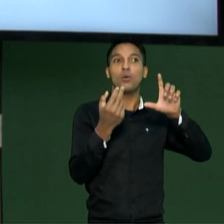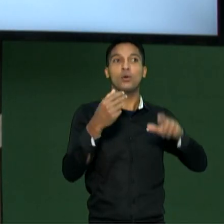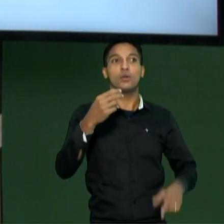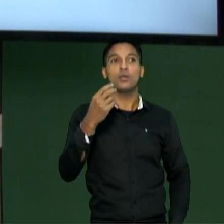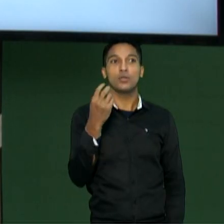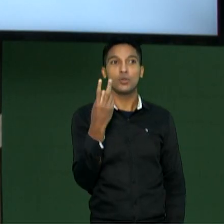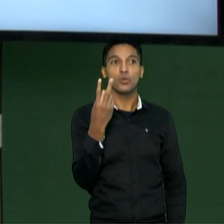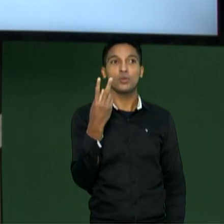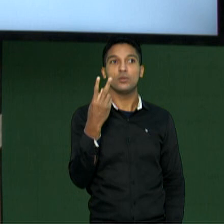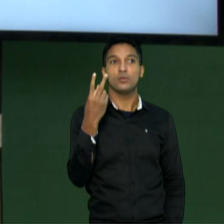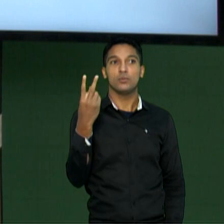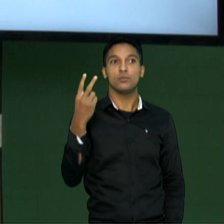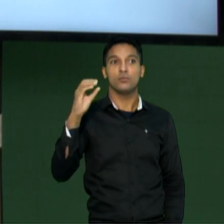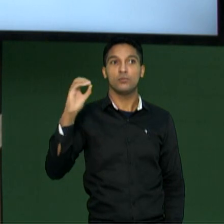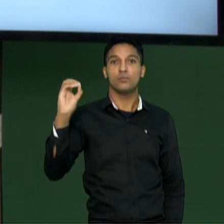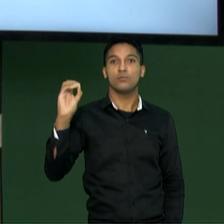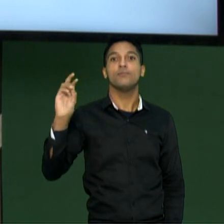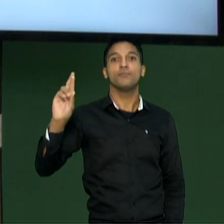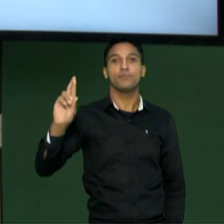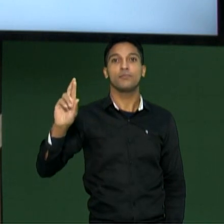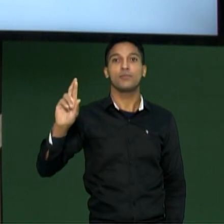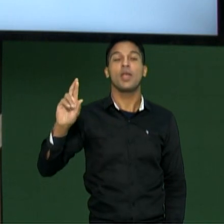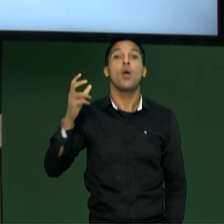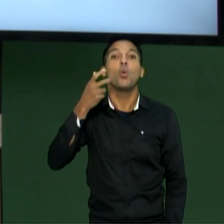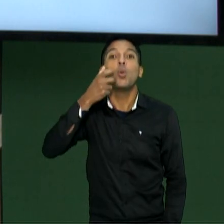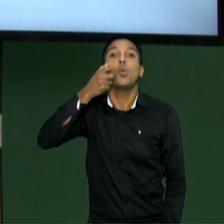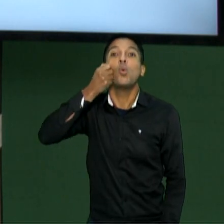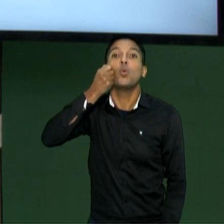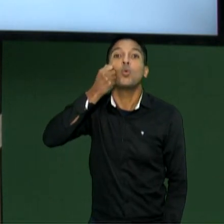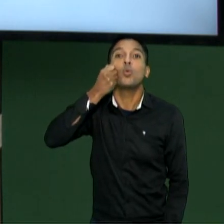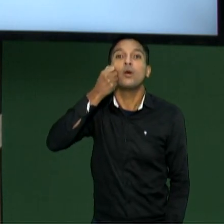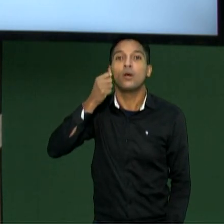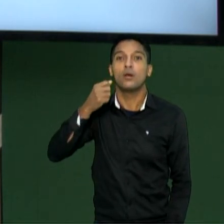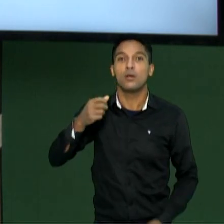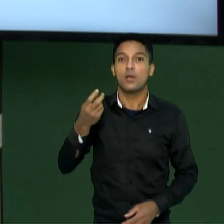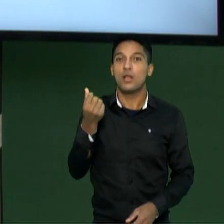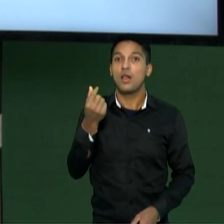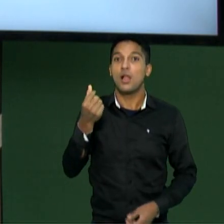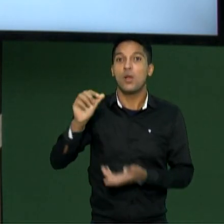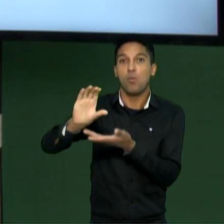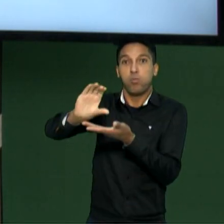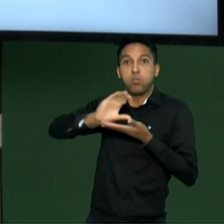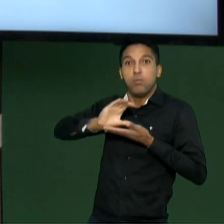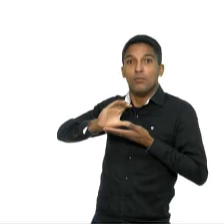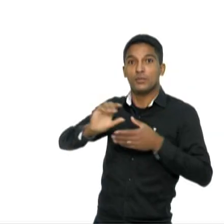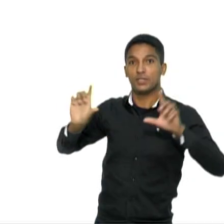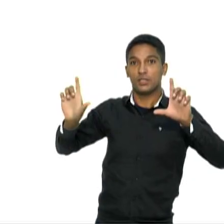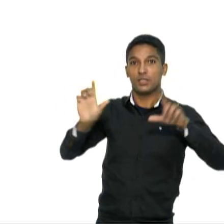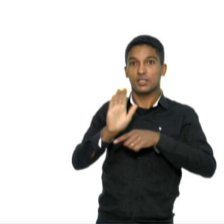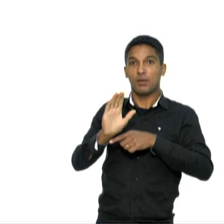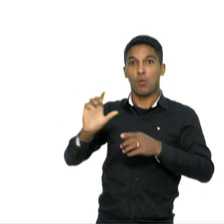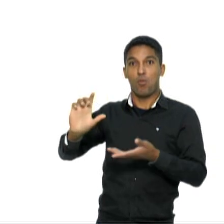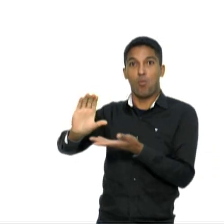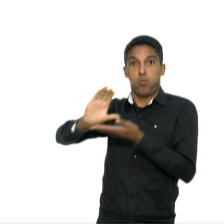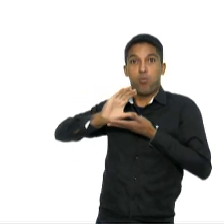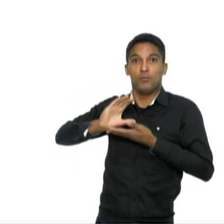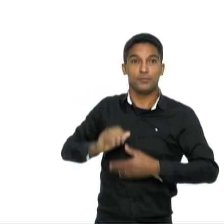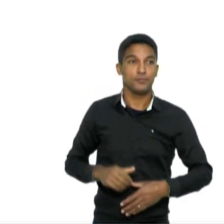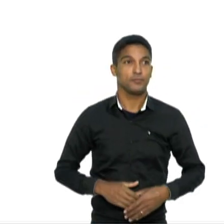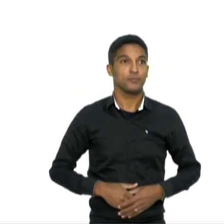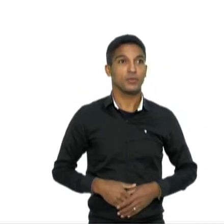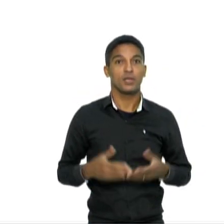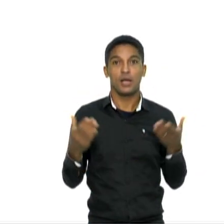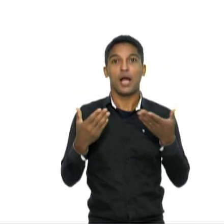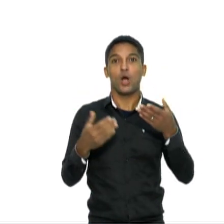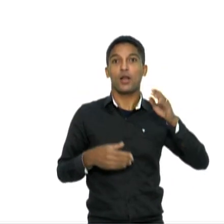Beleza? Item B. No item B pede, para obter um lucro de R$ 950, qual